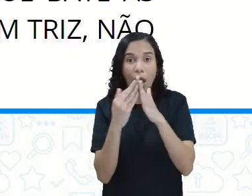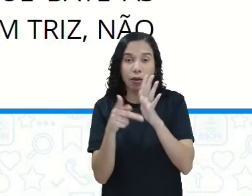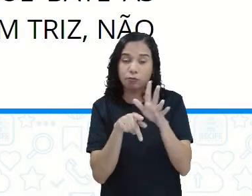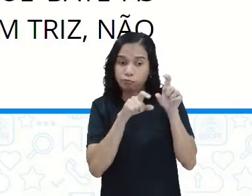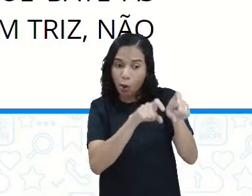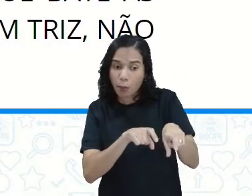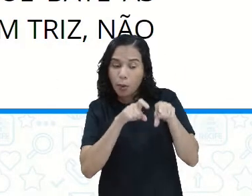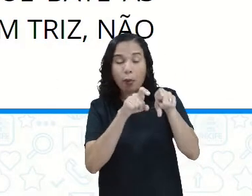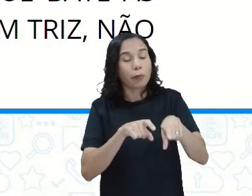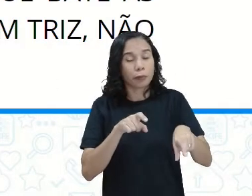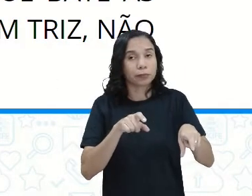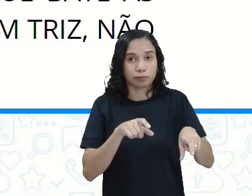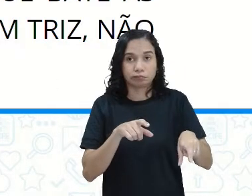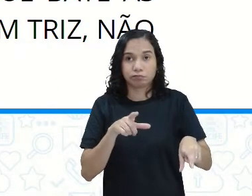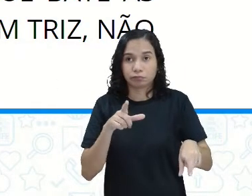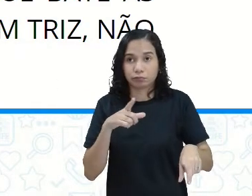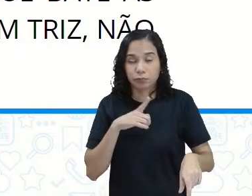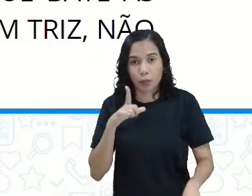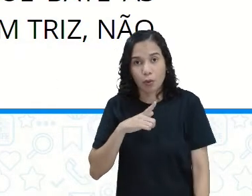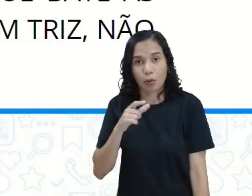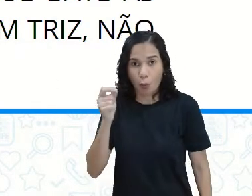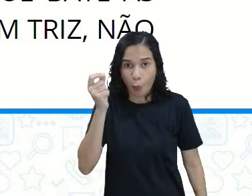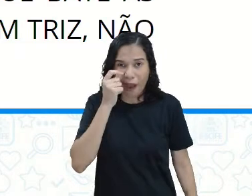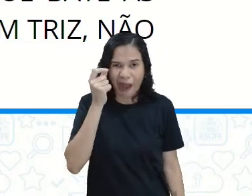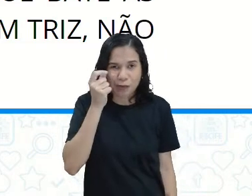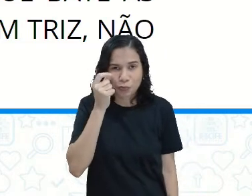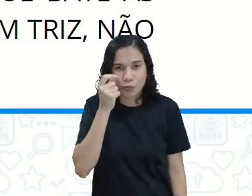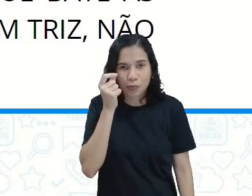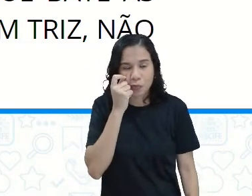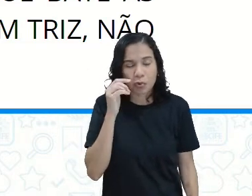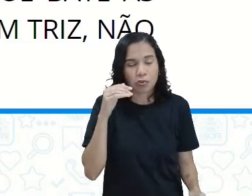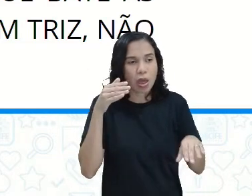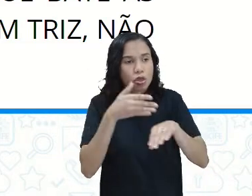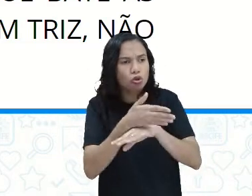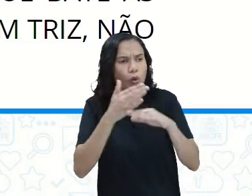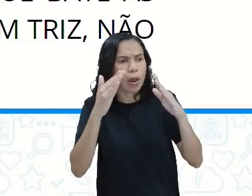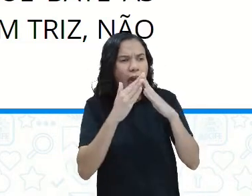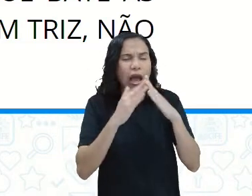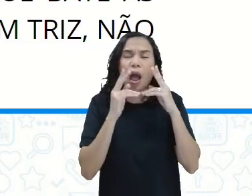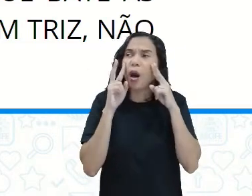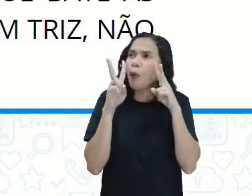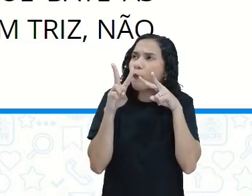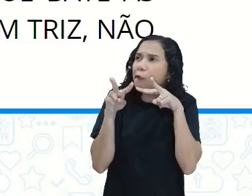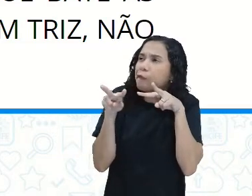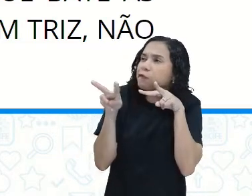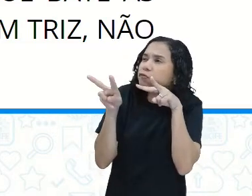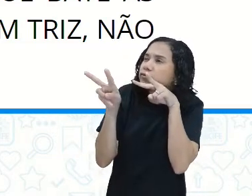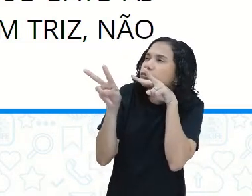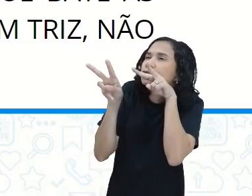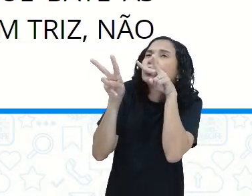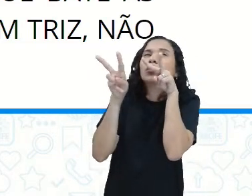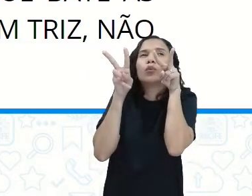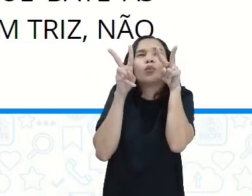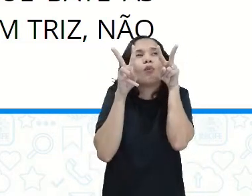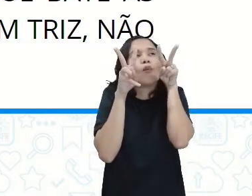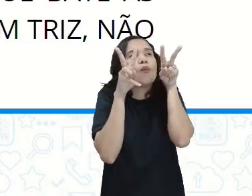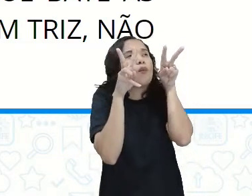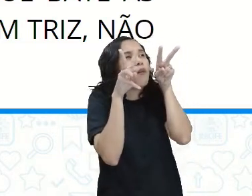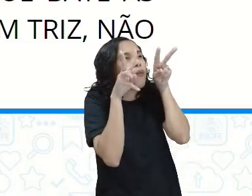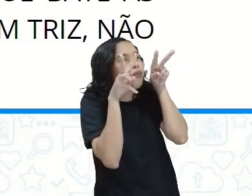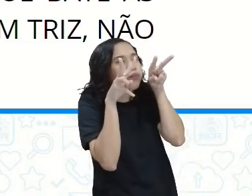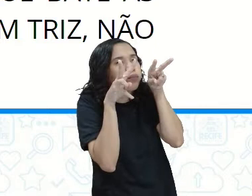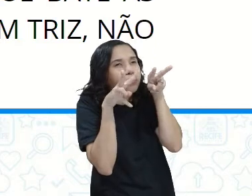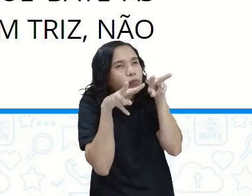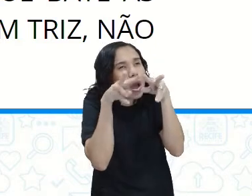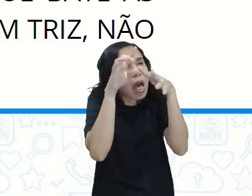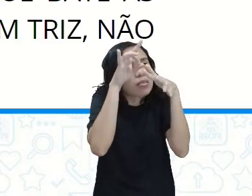roça. O ratinho, ao chegar nessa casa, examinou tudo minuciosamente, detalhe